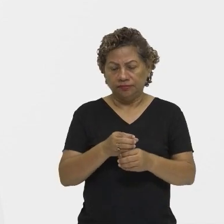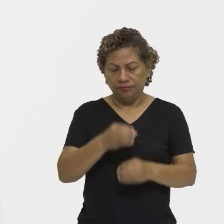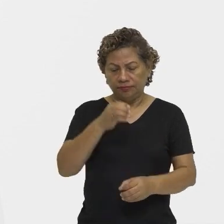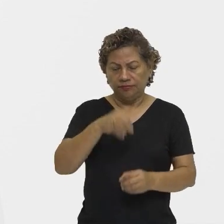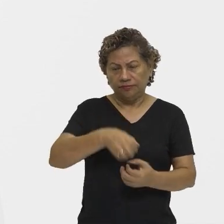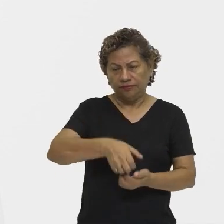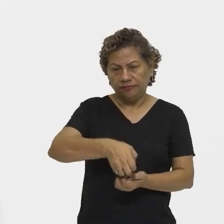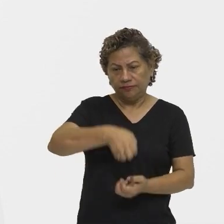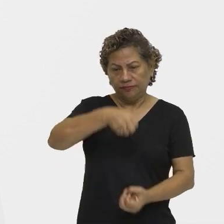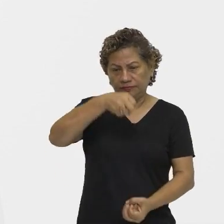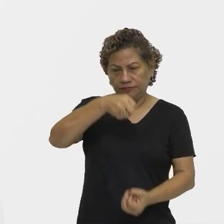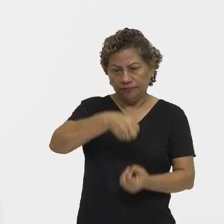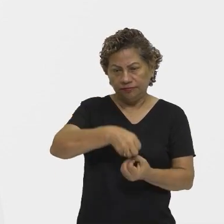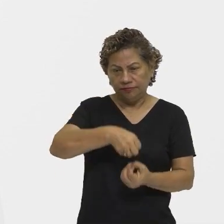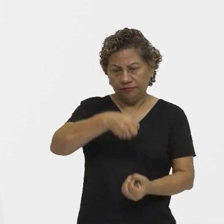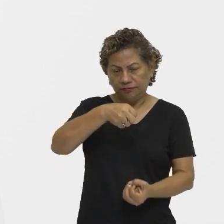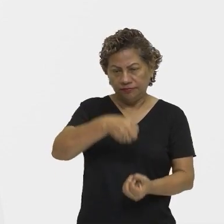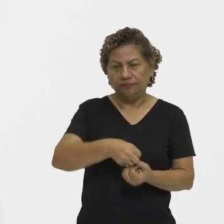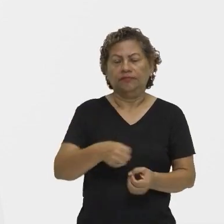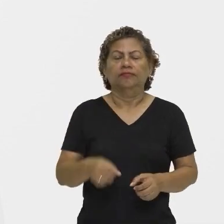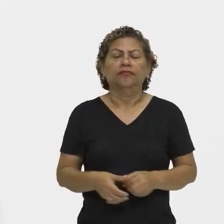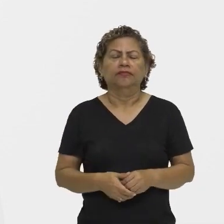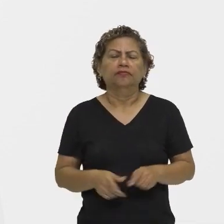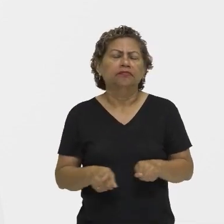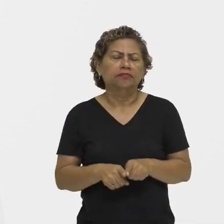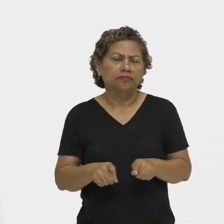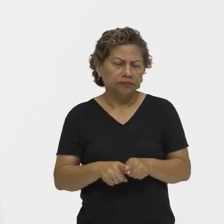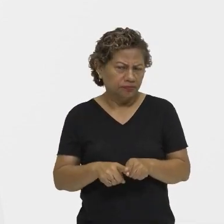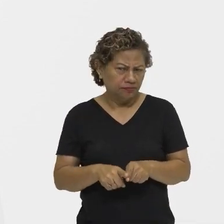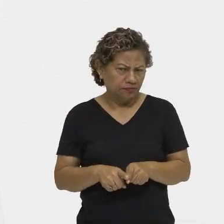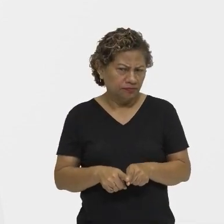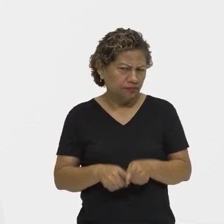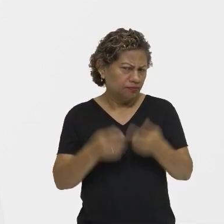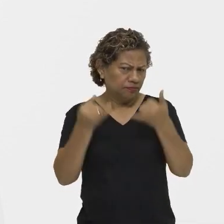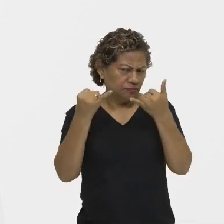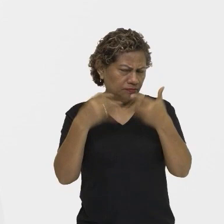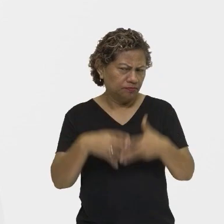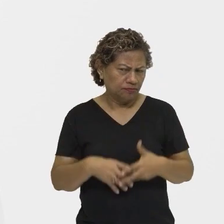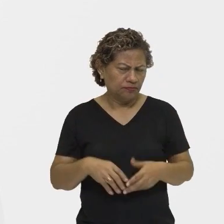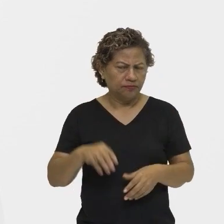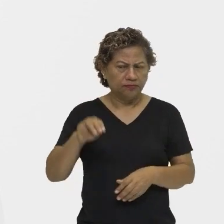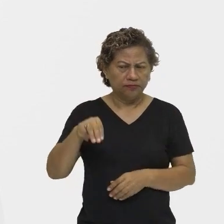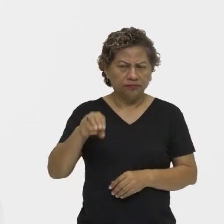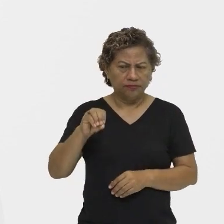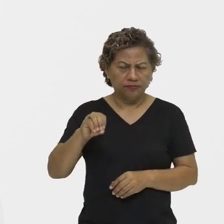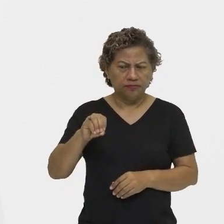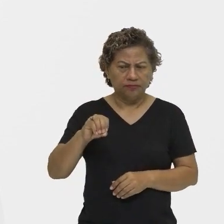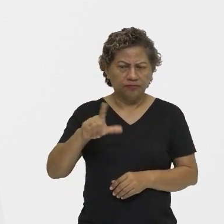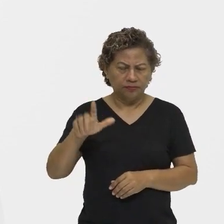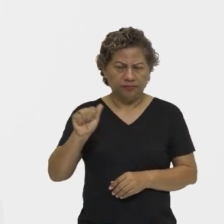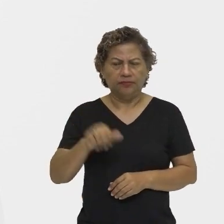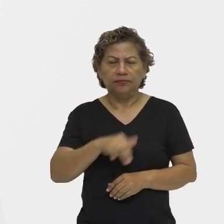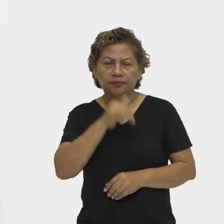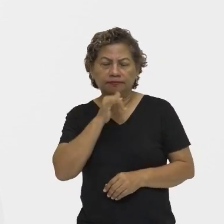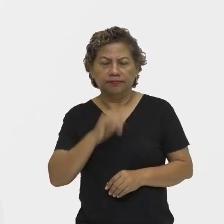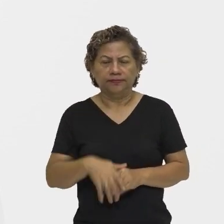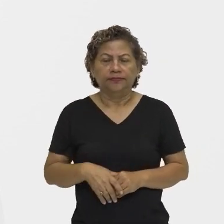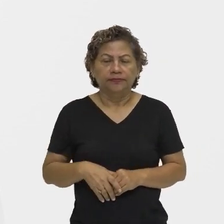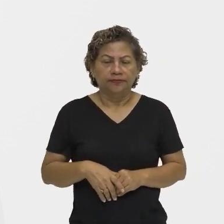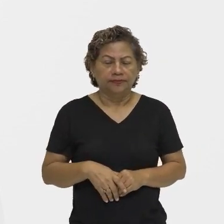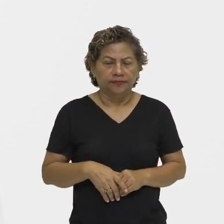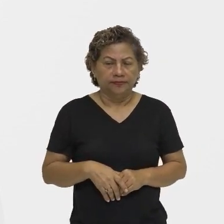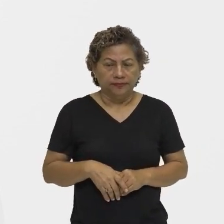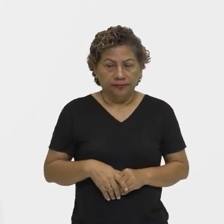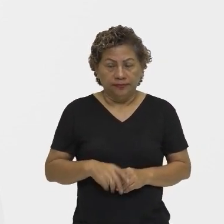com propriedades elásticas. Por que a gente coloca assim, pessoal, com mola, né? Porque se você amarra, por exemplo, numa mola